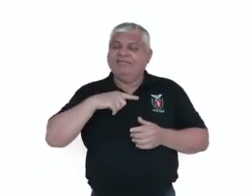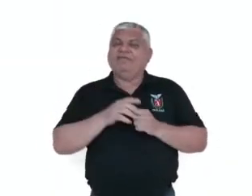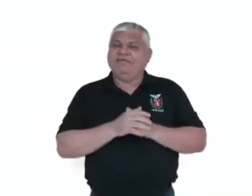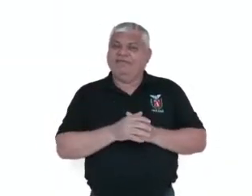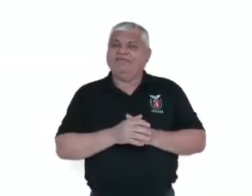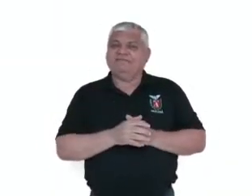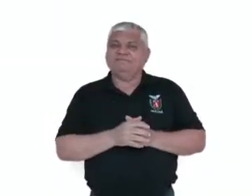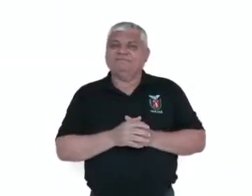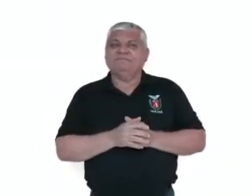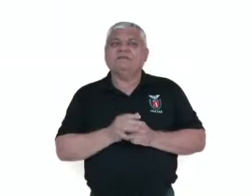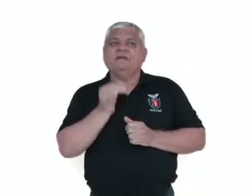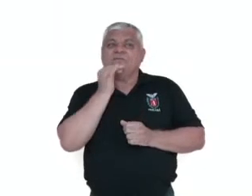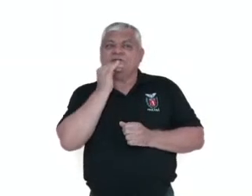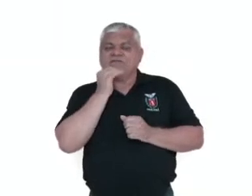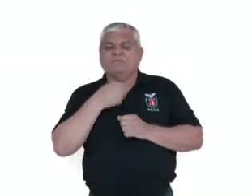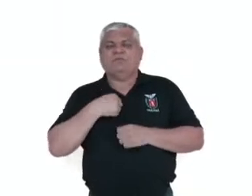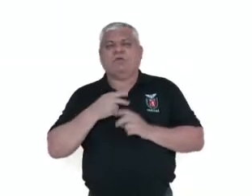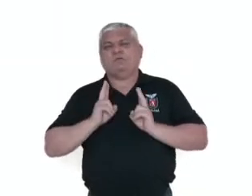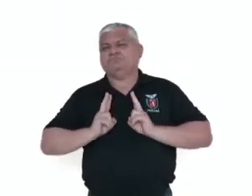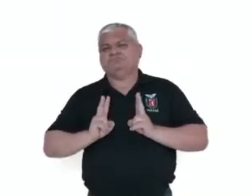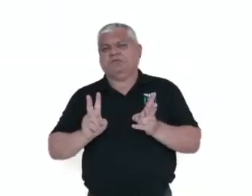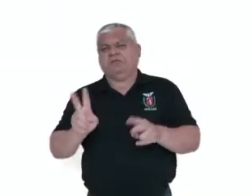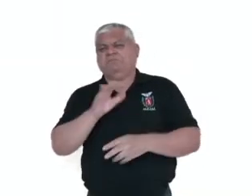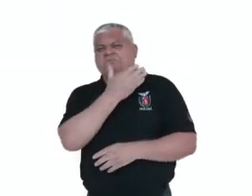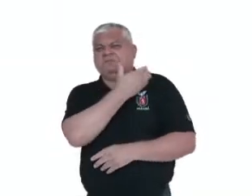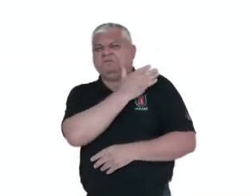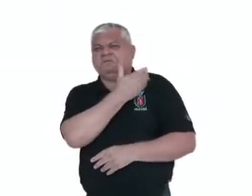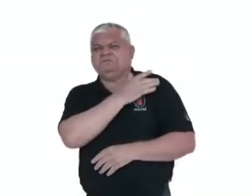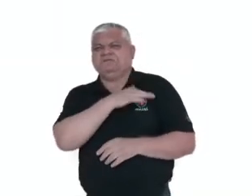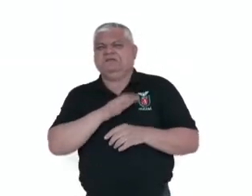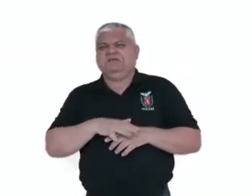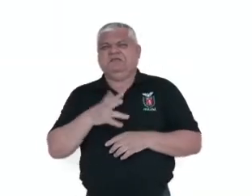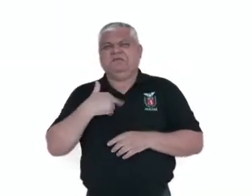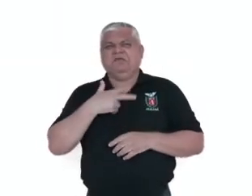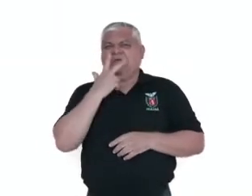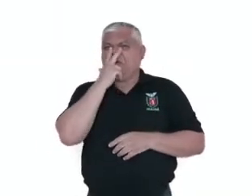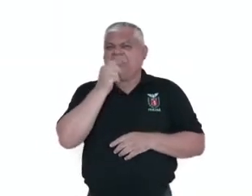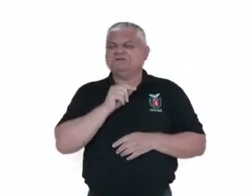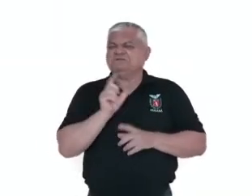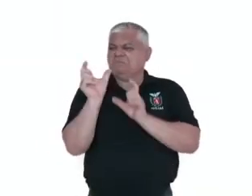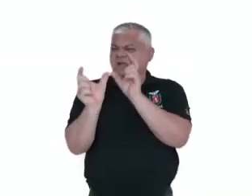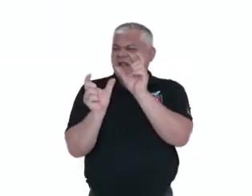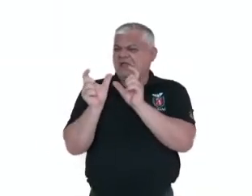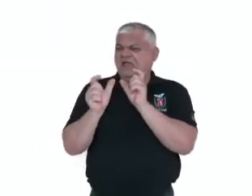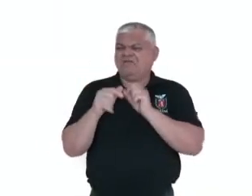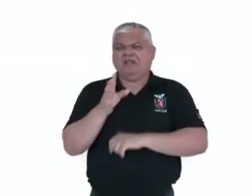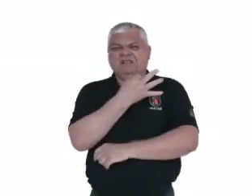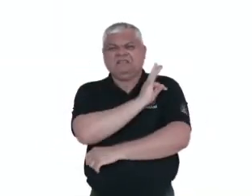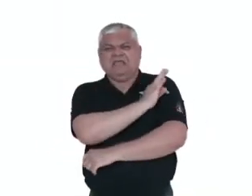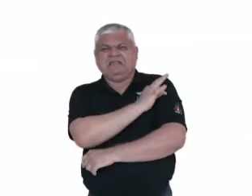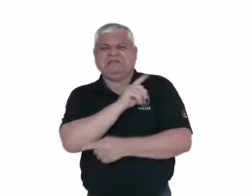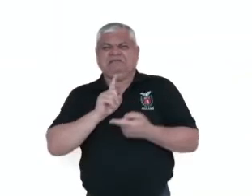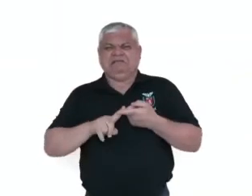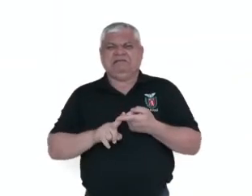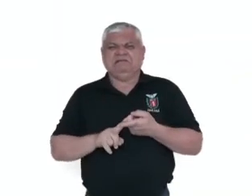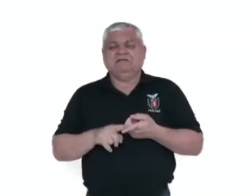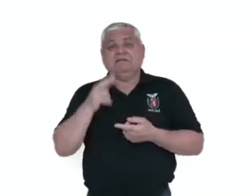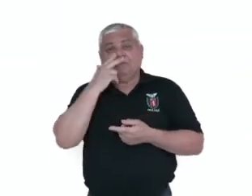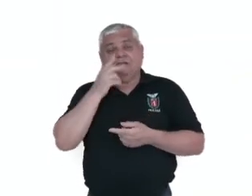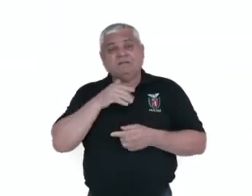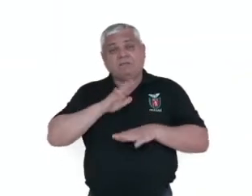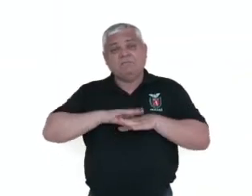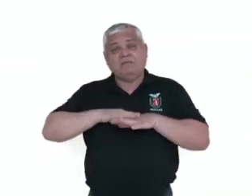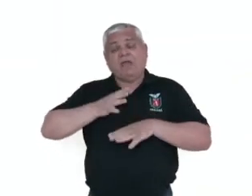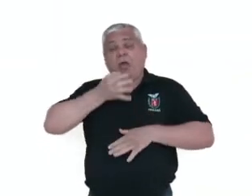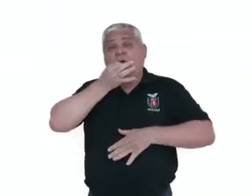lá, olha a argumentação, sempre tive preconceito, ou achei o conteúdo técnico, desinteressante, ele está argumentando, trazendo o ponto de vista